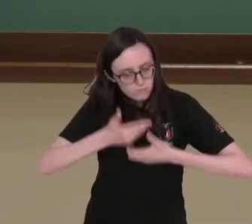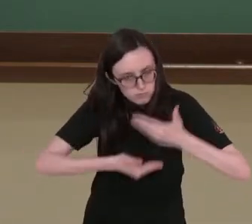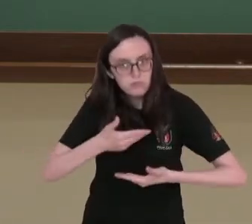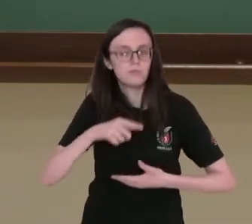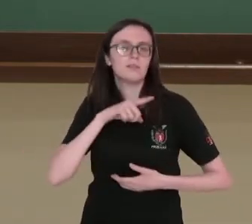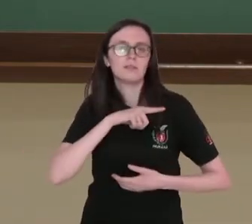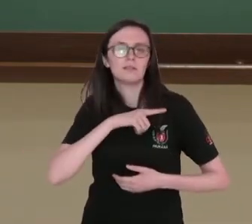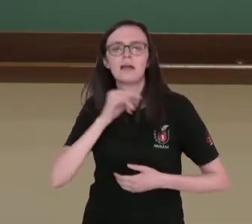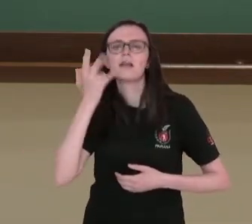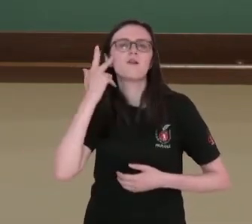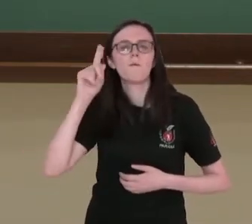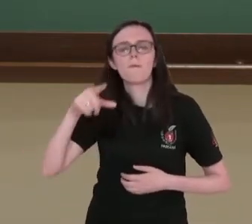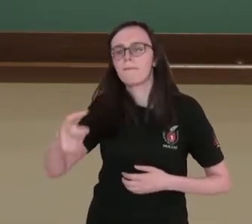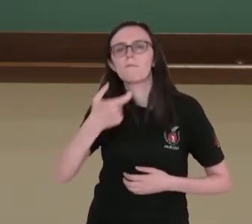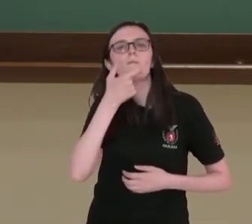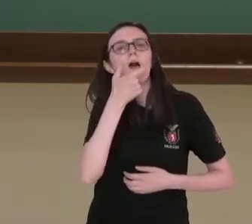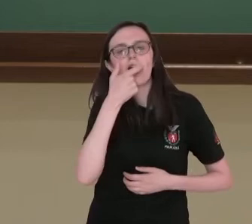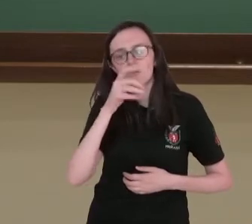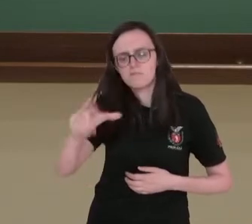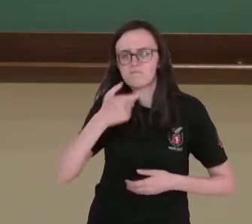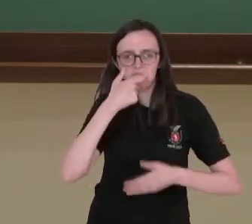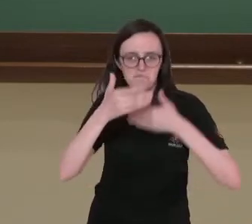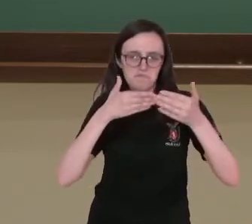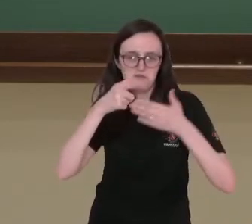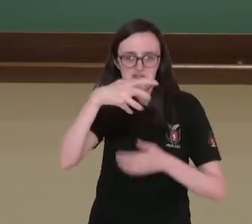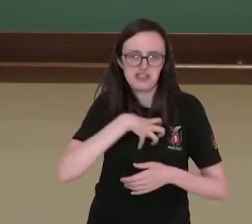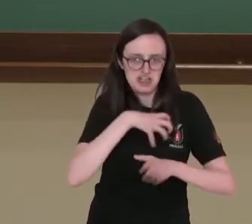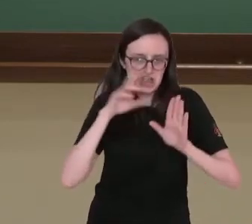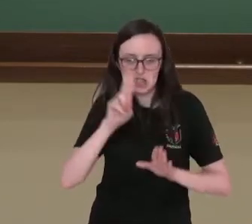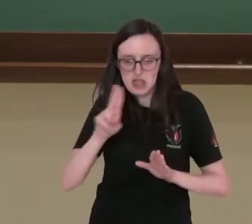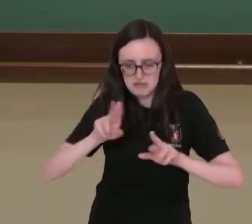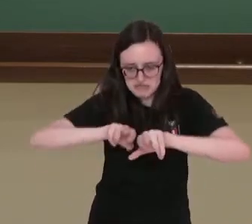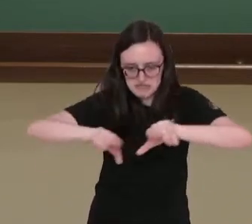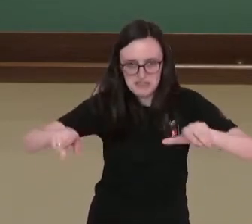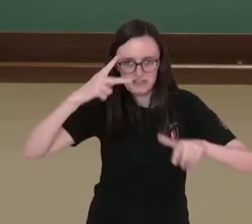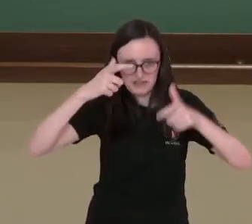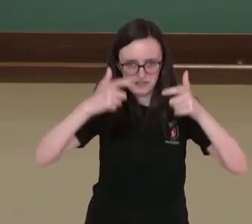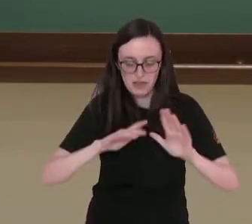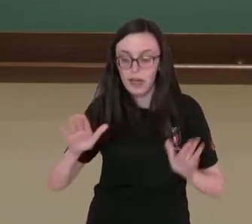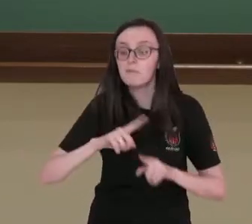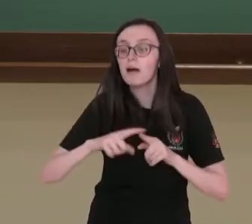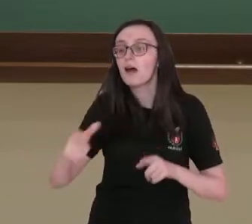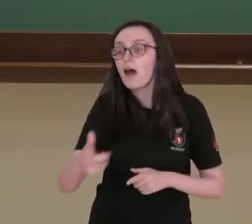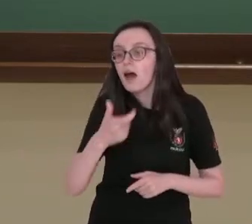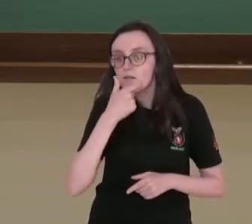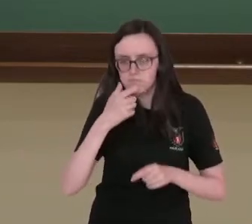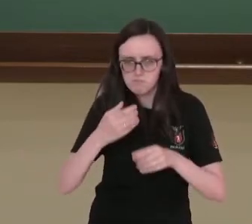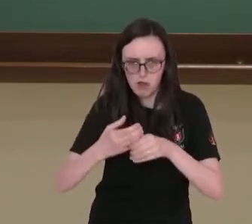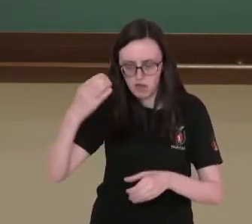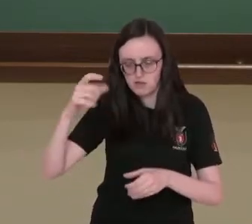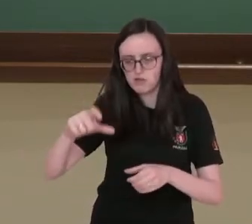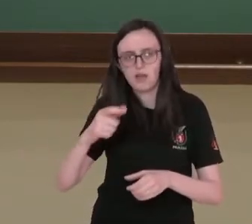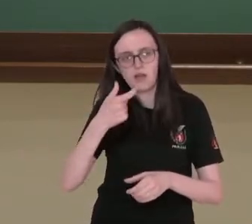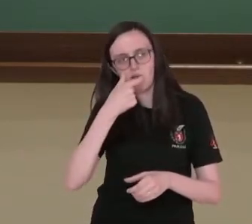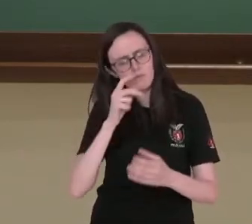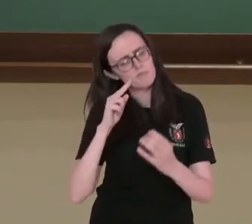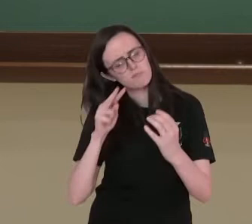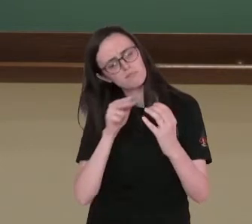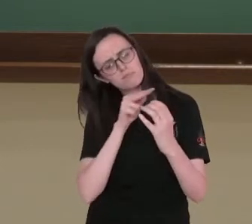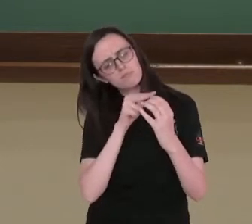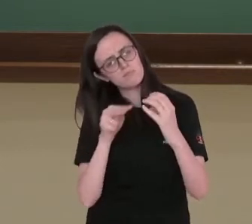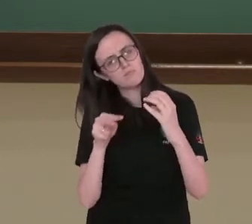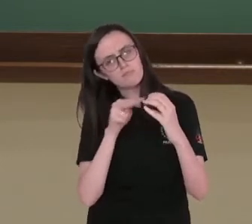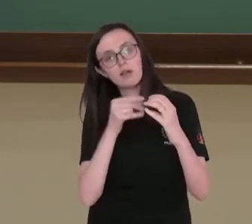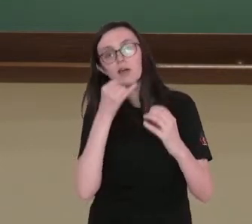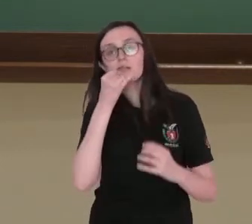um biscoito, ou bolacha, sei lá como é que se fala na sua região, você tem lá um pacotinho, você olha, tem lá uma quantidade